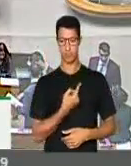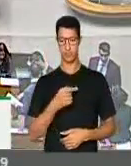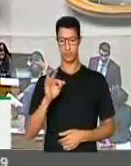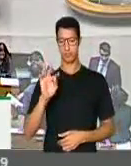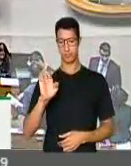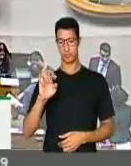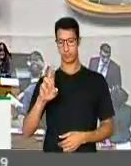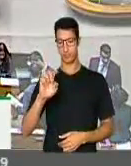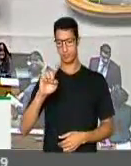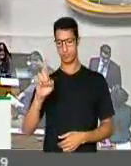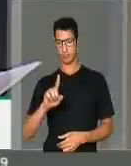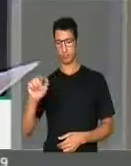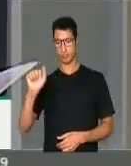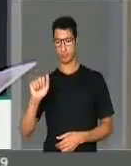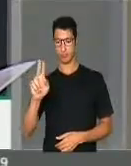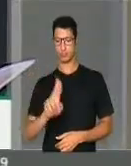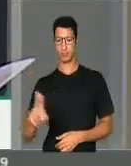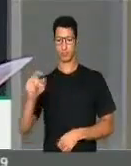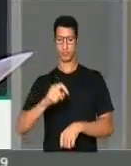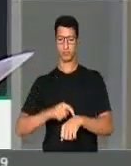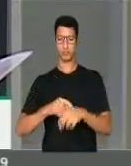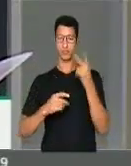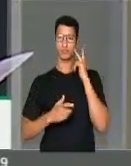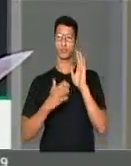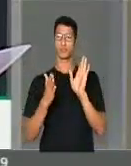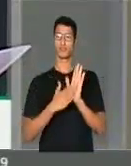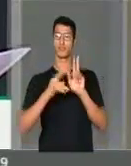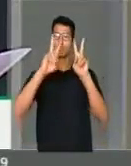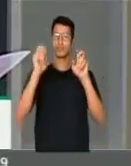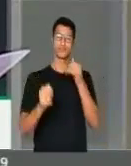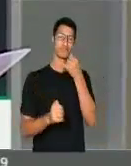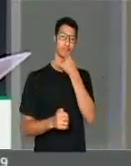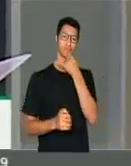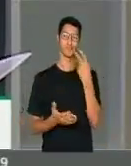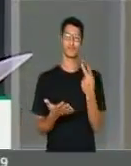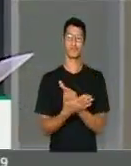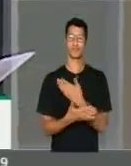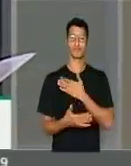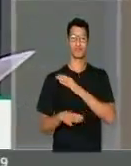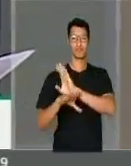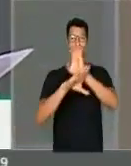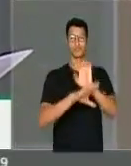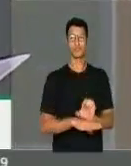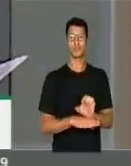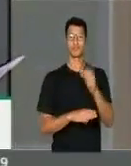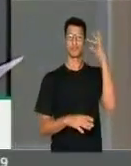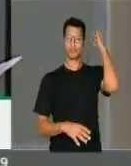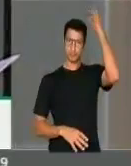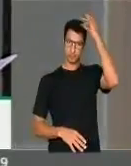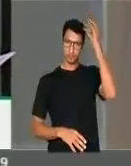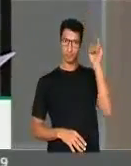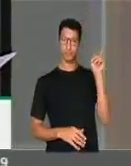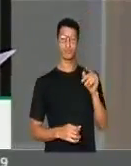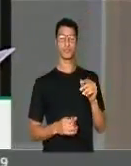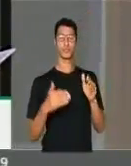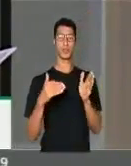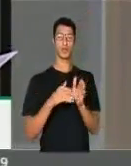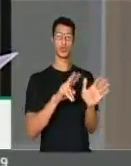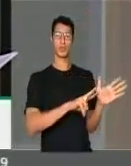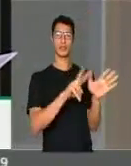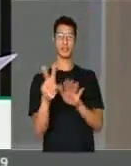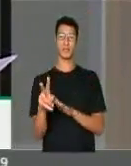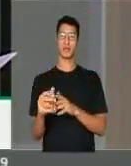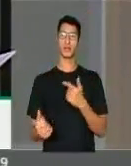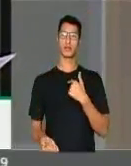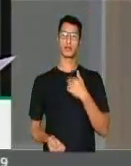Tereza Cristina, utilizar dessa tribuna para tratar de um assunto lamentável para o meu estado, lá no Espírito Santo. Nas últimas